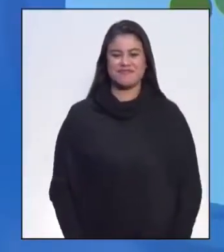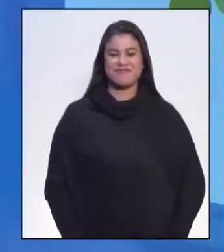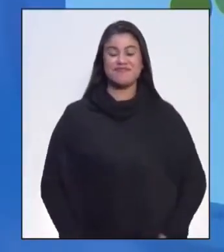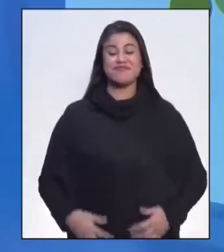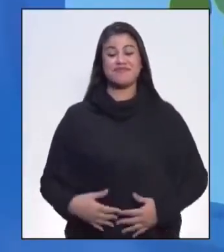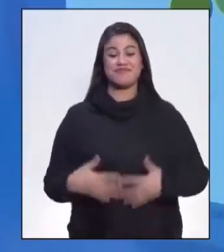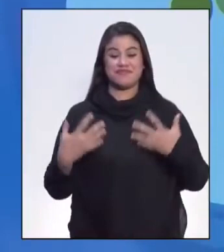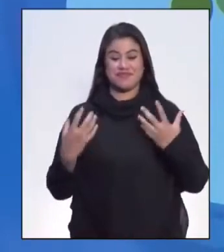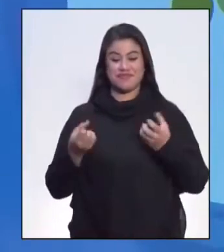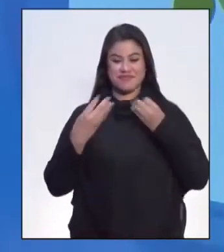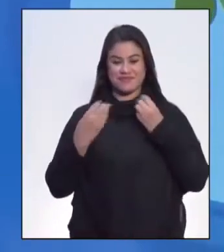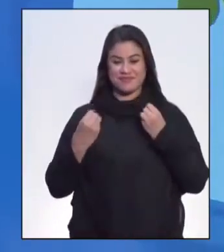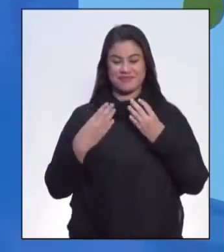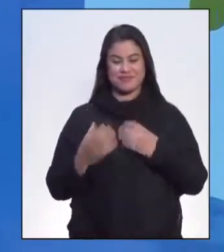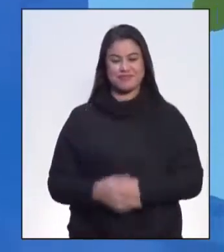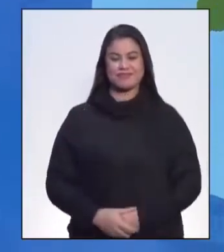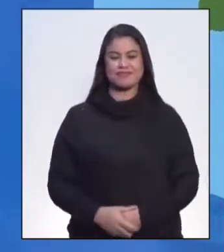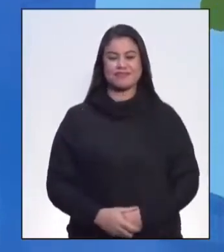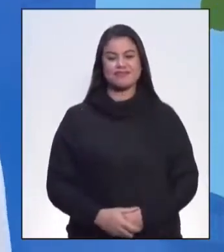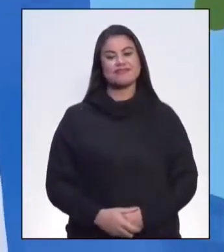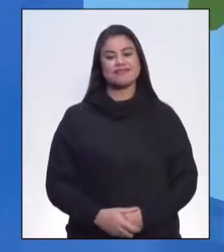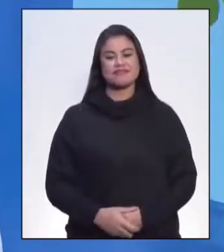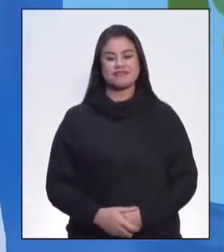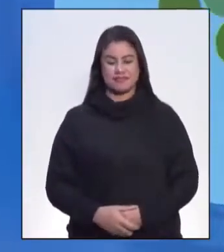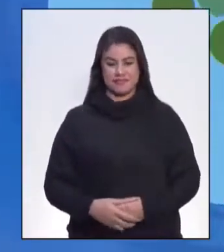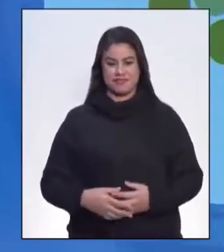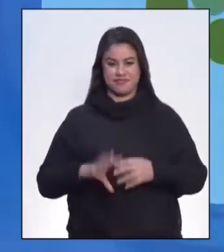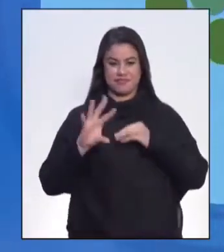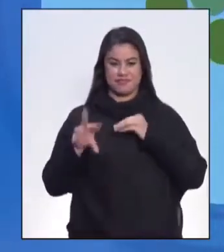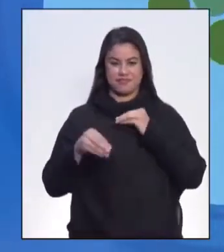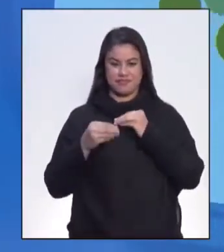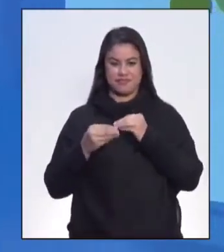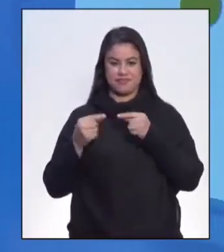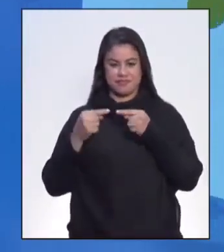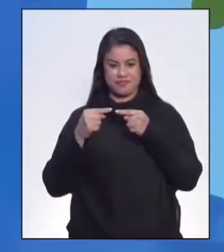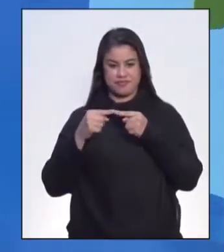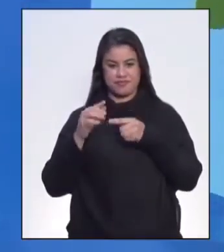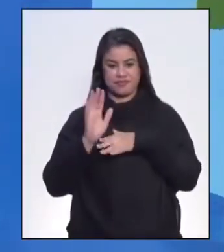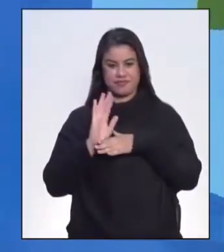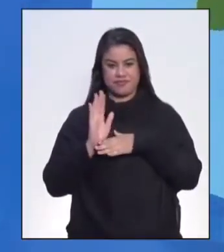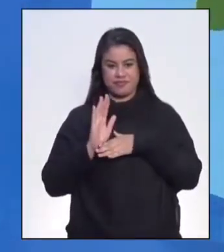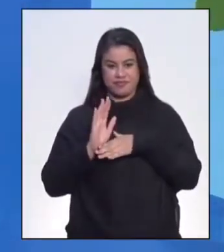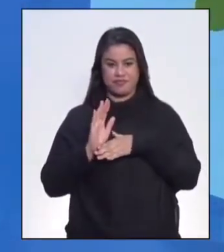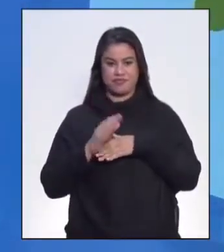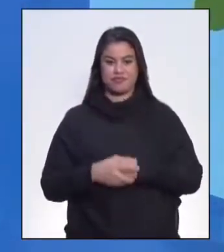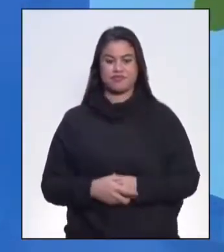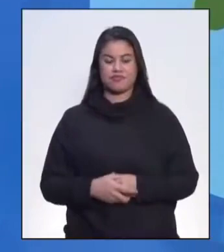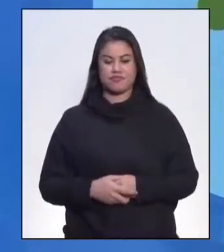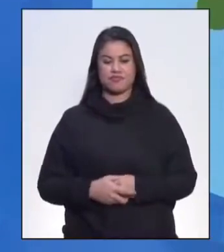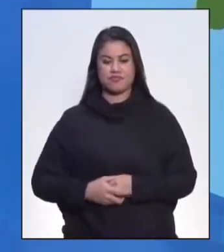Muito bem, gente. Então, eu gostaria de fazer alguns comentários aí sobre o aparelho reprodutor